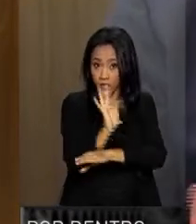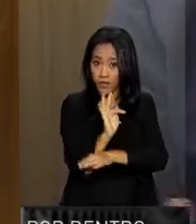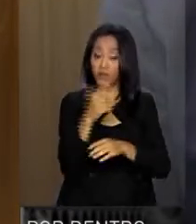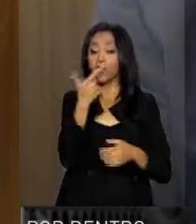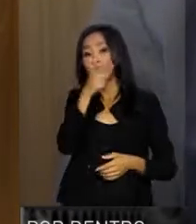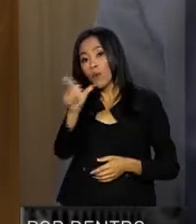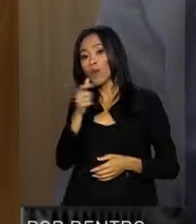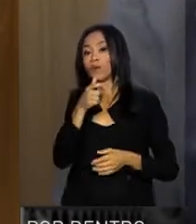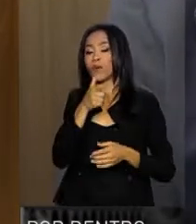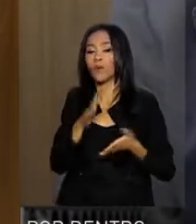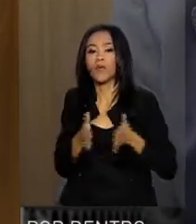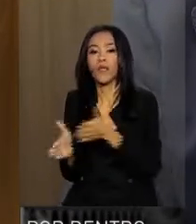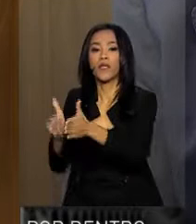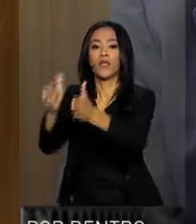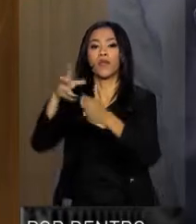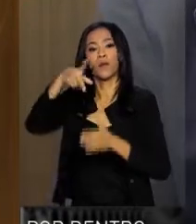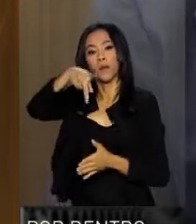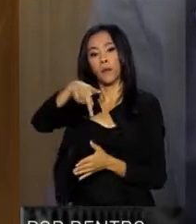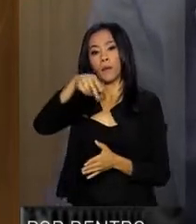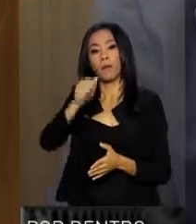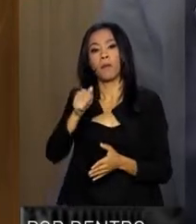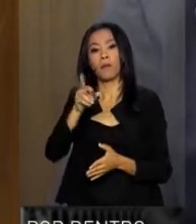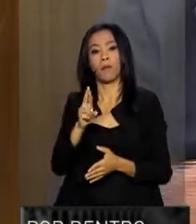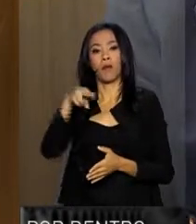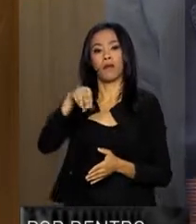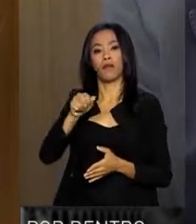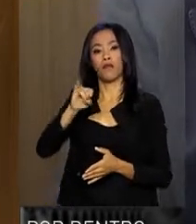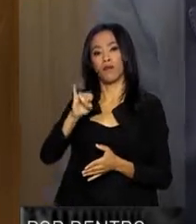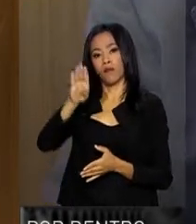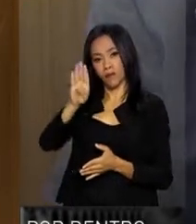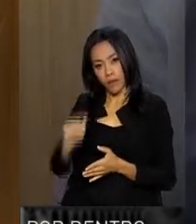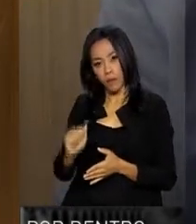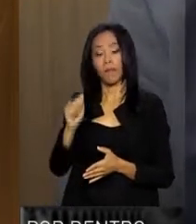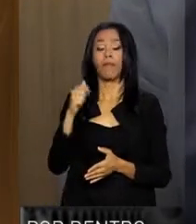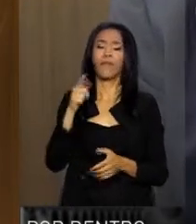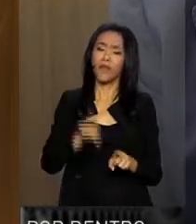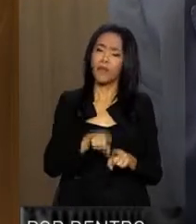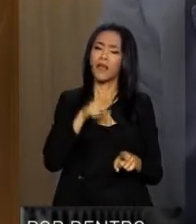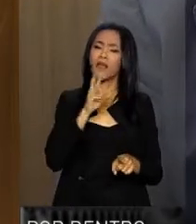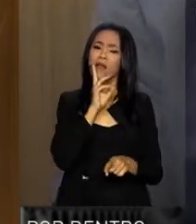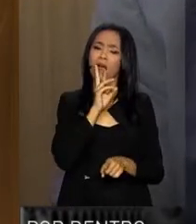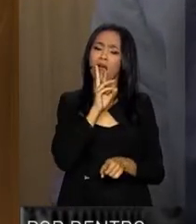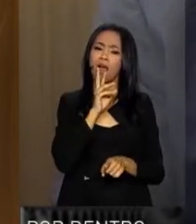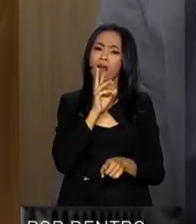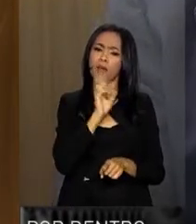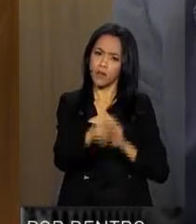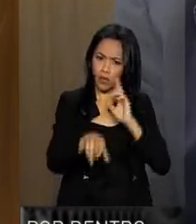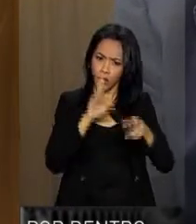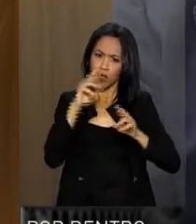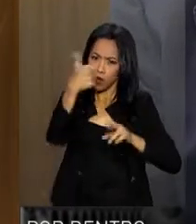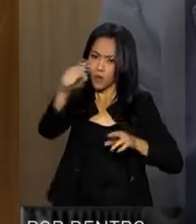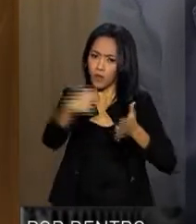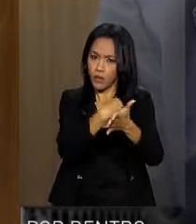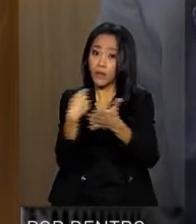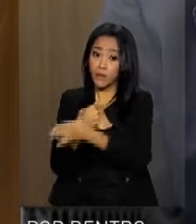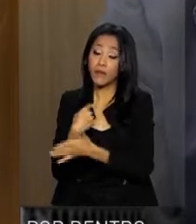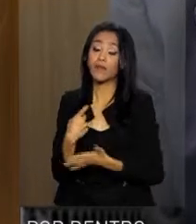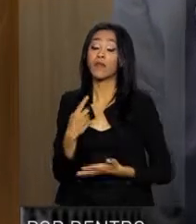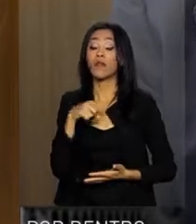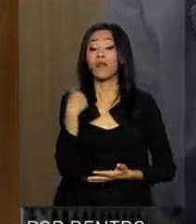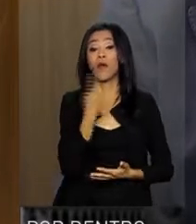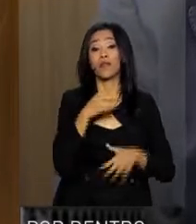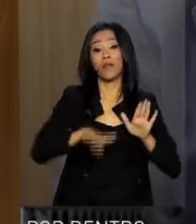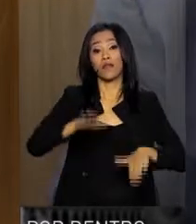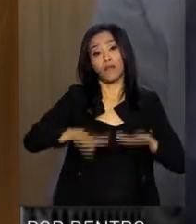isso eh eh eh até ajudar a responder outras perguntas é muita das vezes a gente esquece